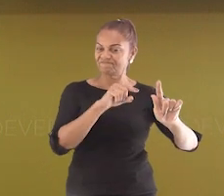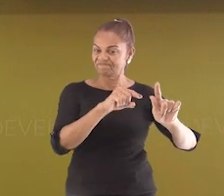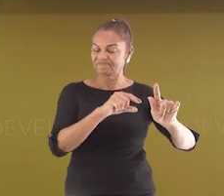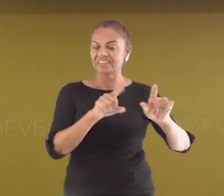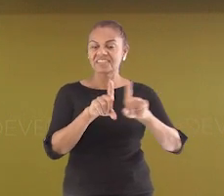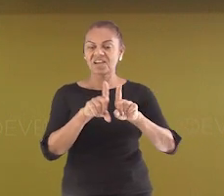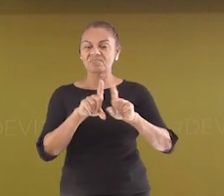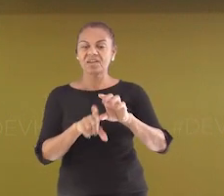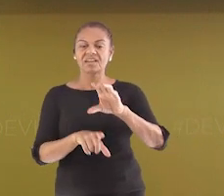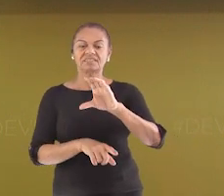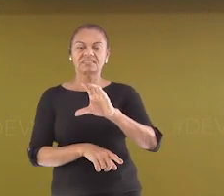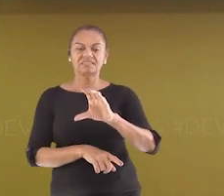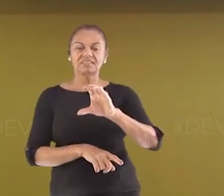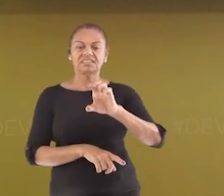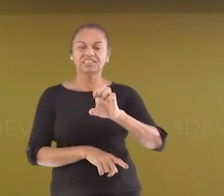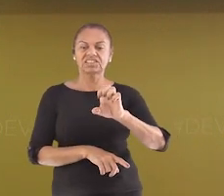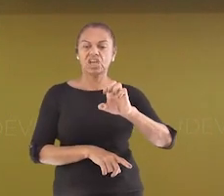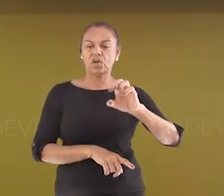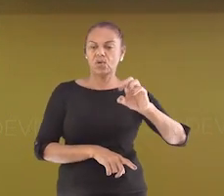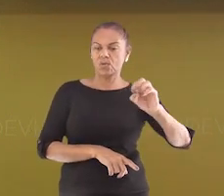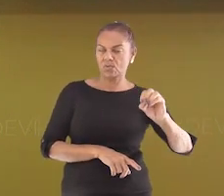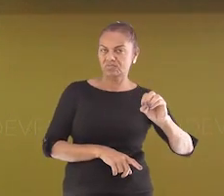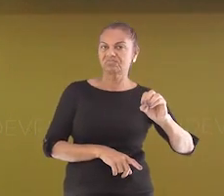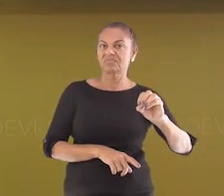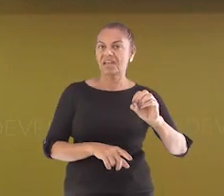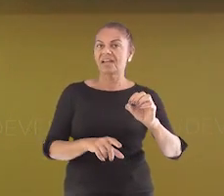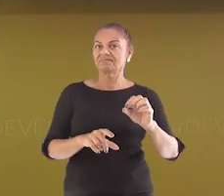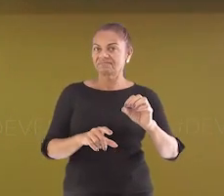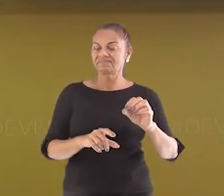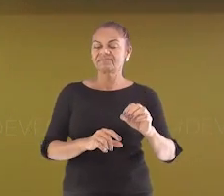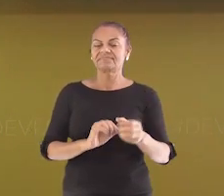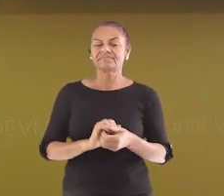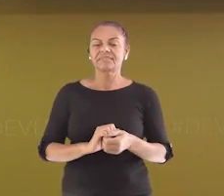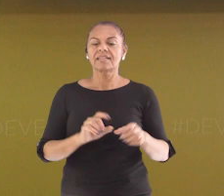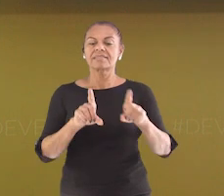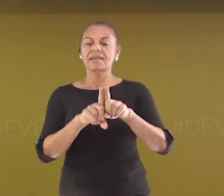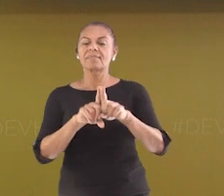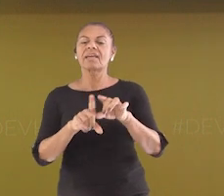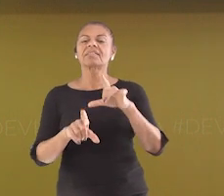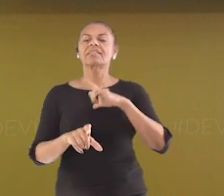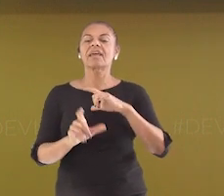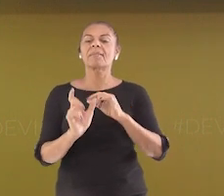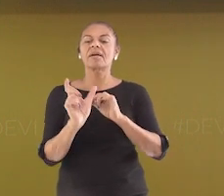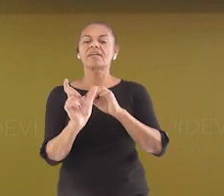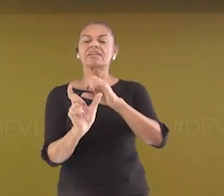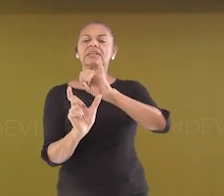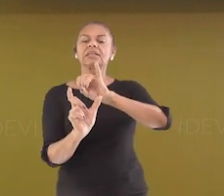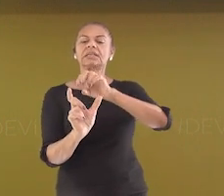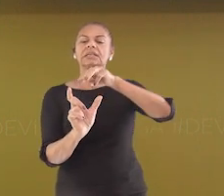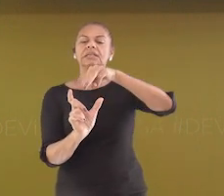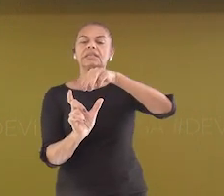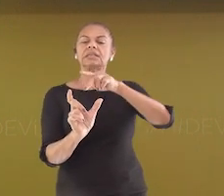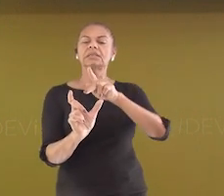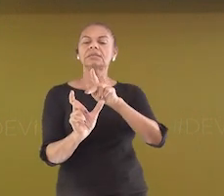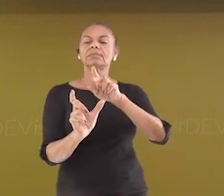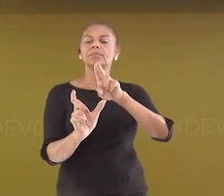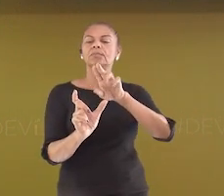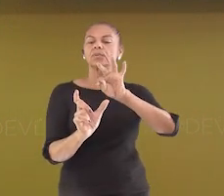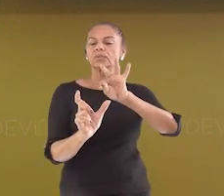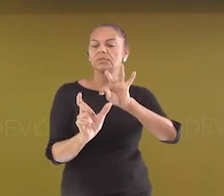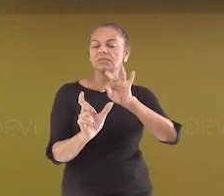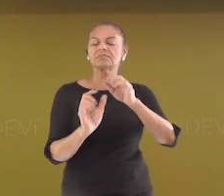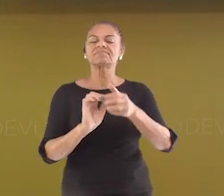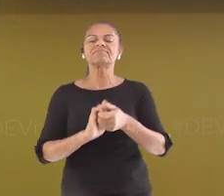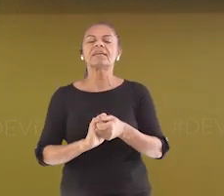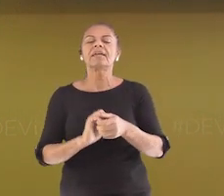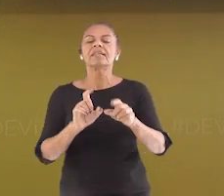outra parte do diálogo, nós também temos as palavras input, né? Superávit